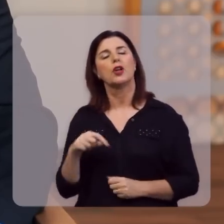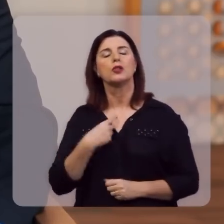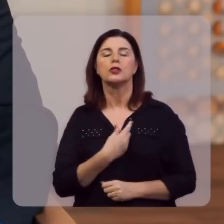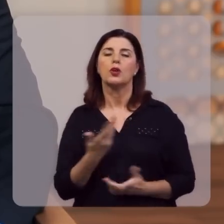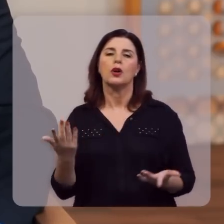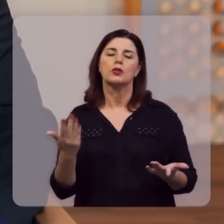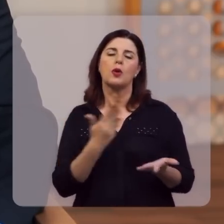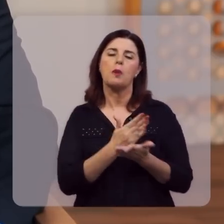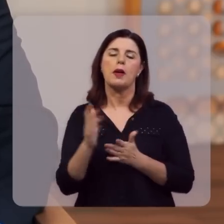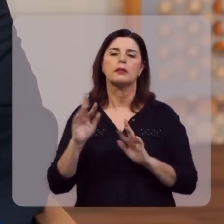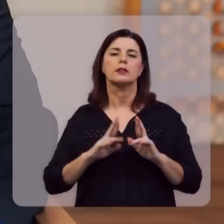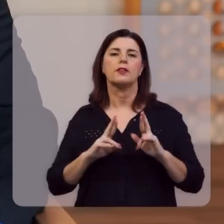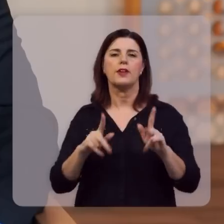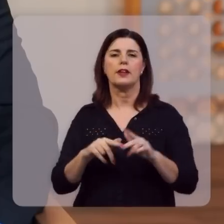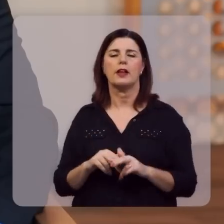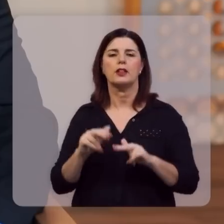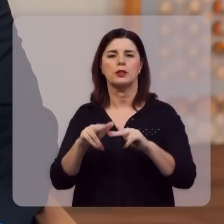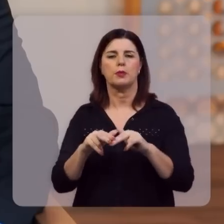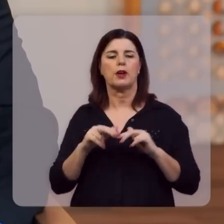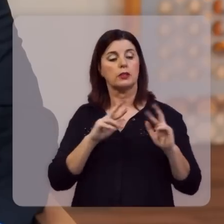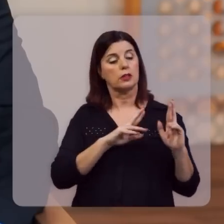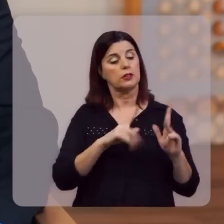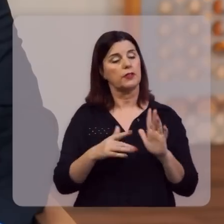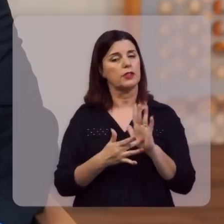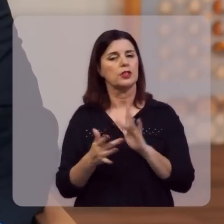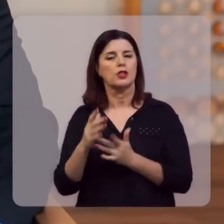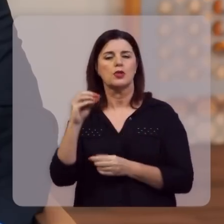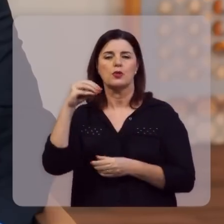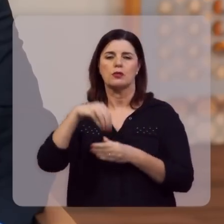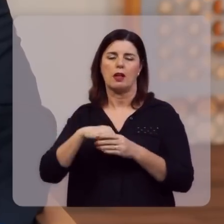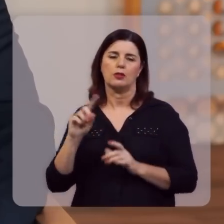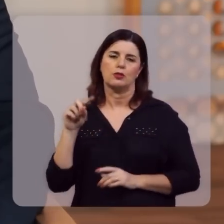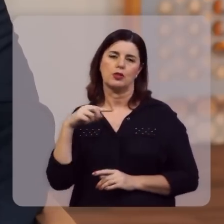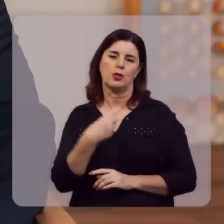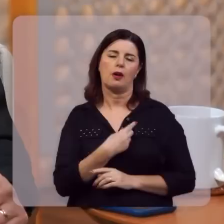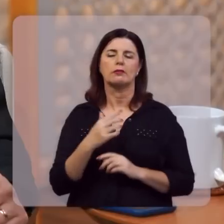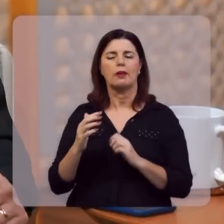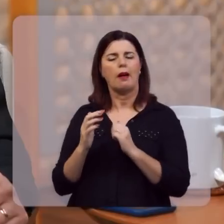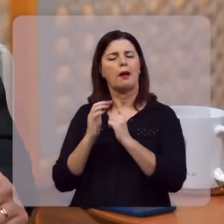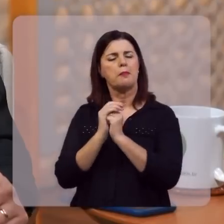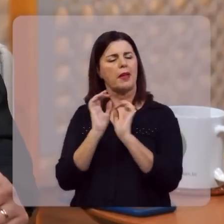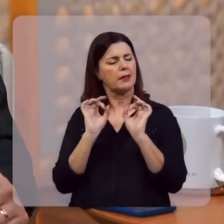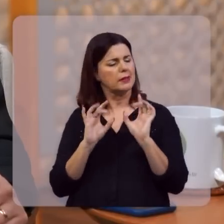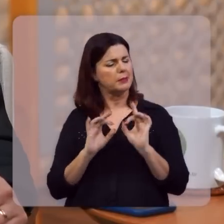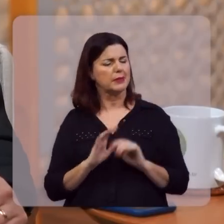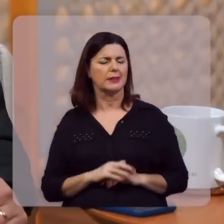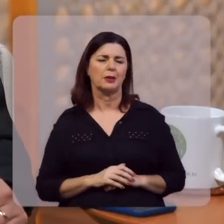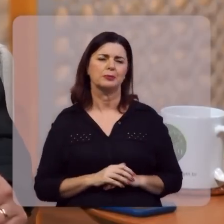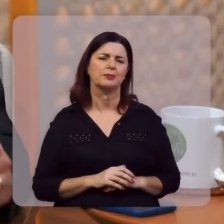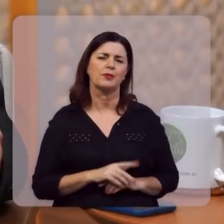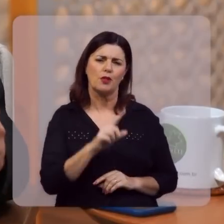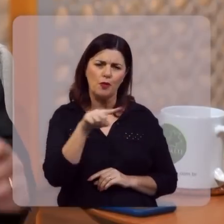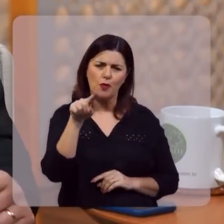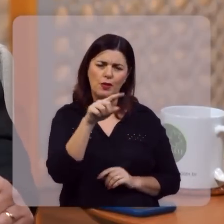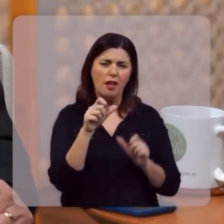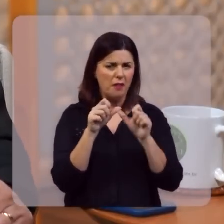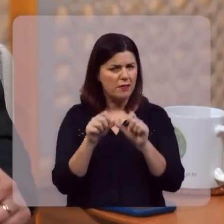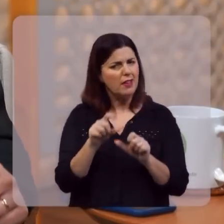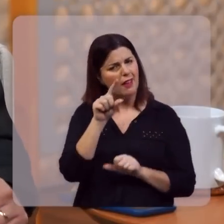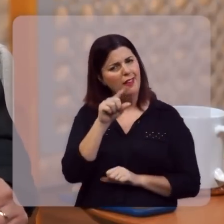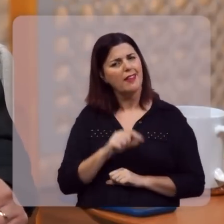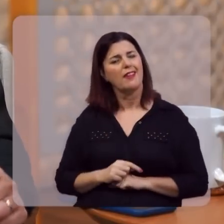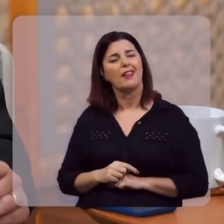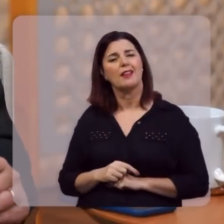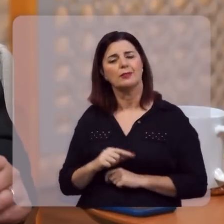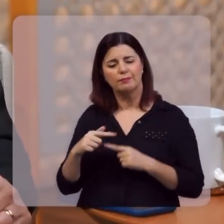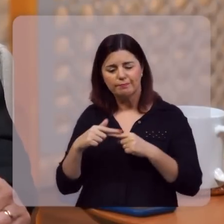nós começamos a ser diferentes por causa da diferença que Jesus faz em nós. Amém, que especial. E você, não